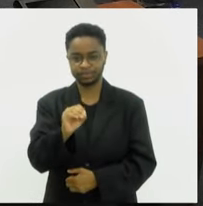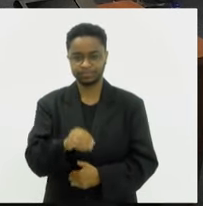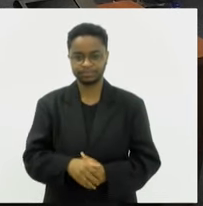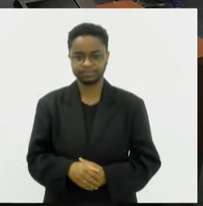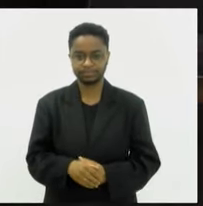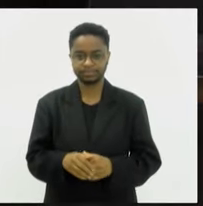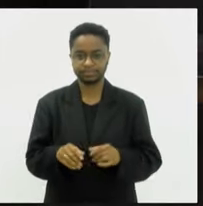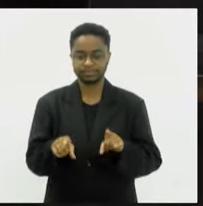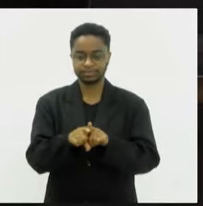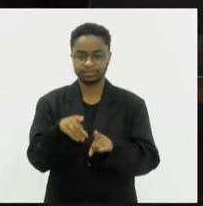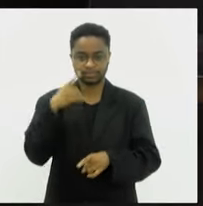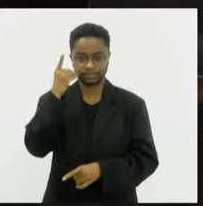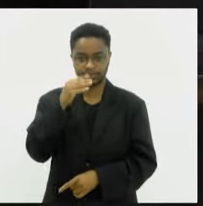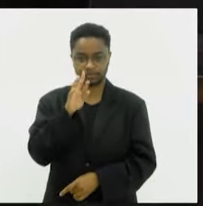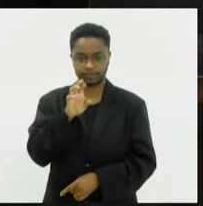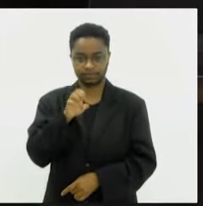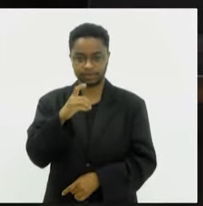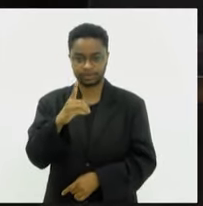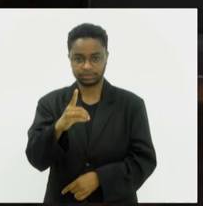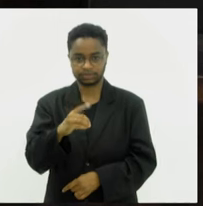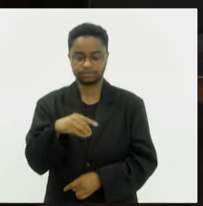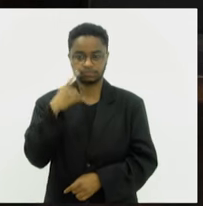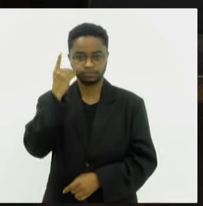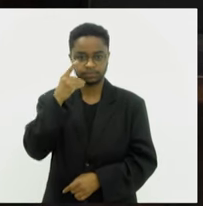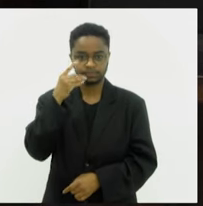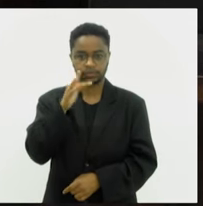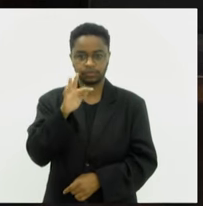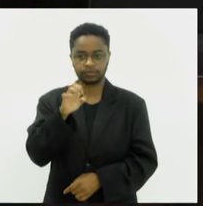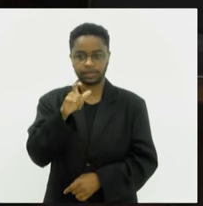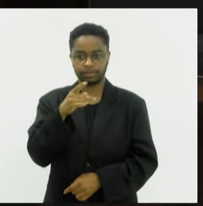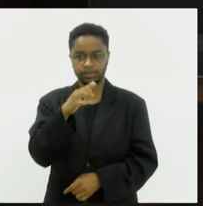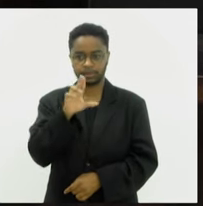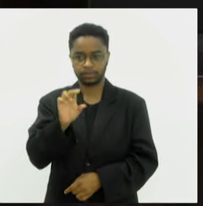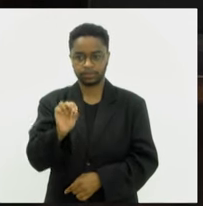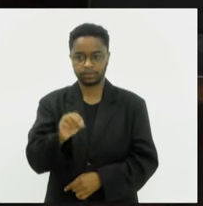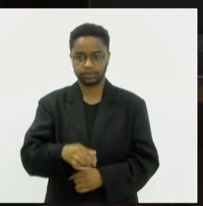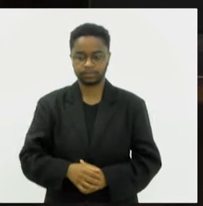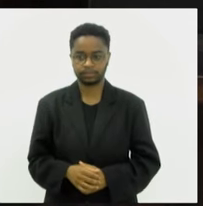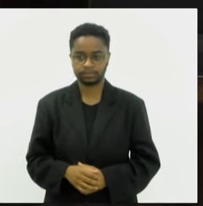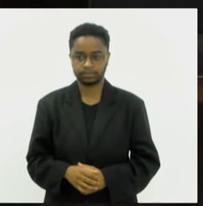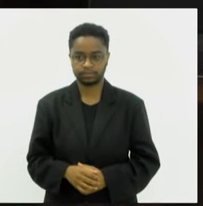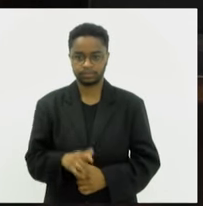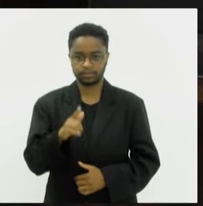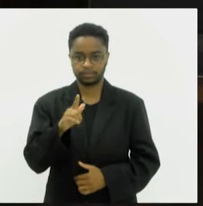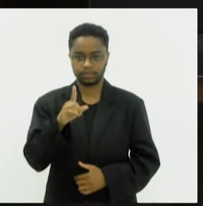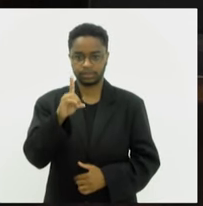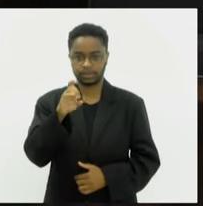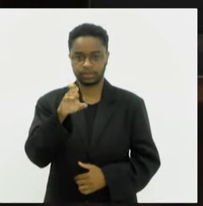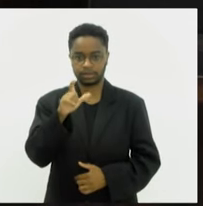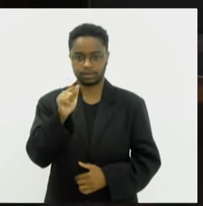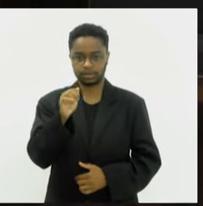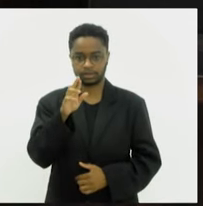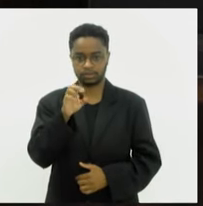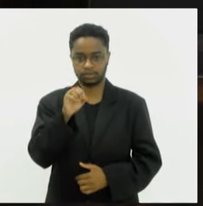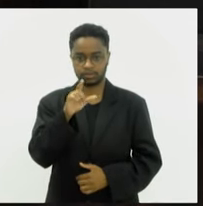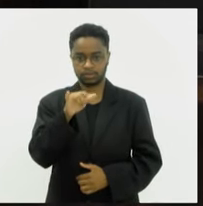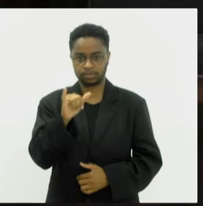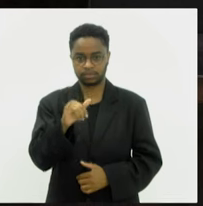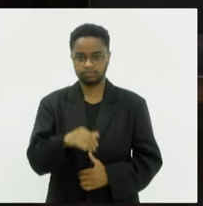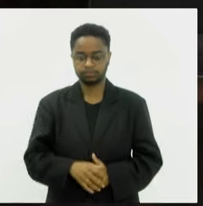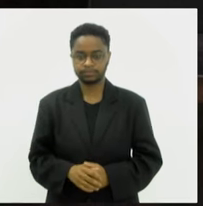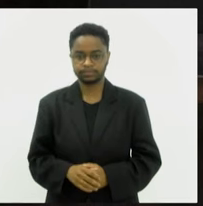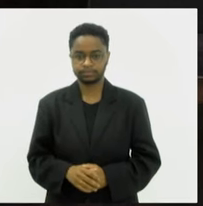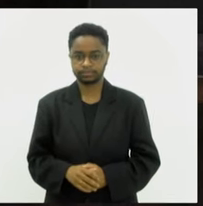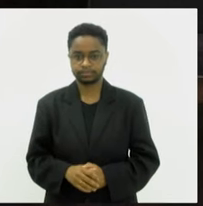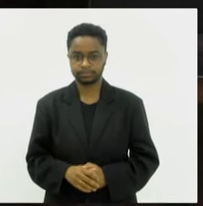Deputado Frege Pacheco. Deputado Filipinho Raves. Guilherme Delaroli.